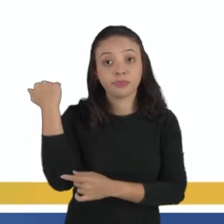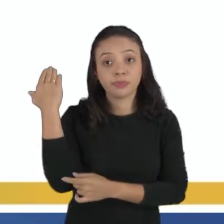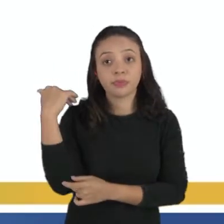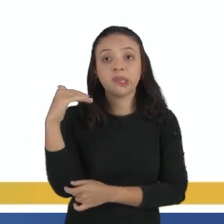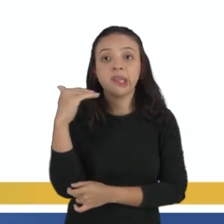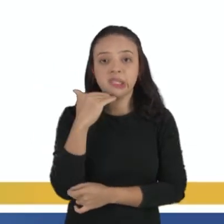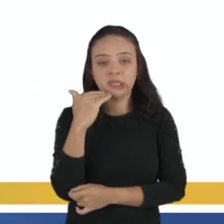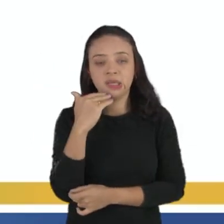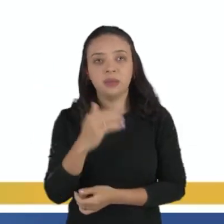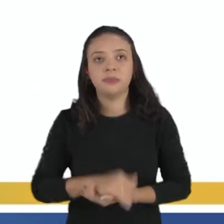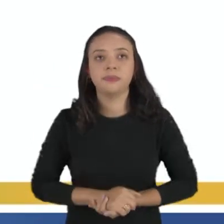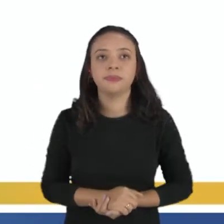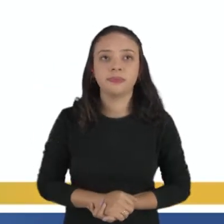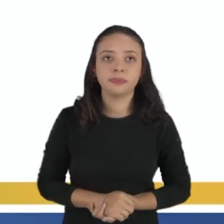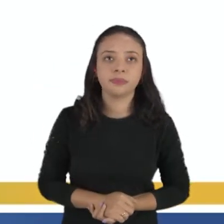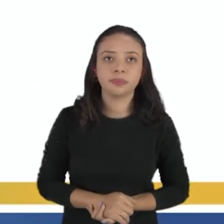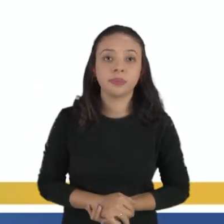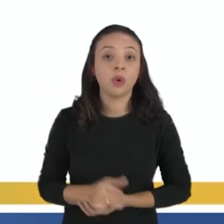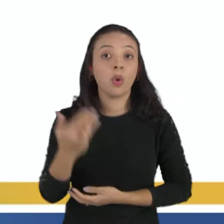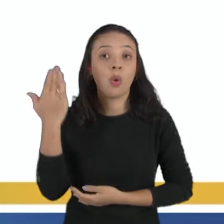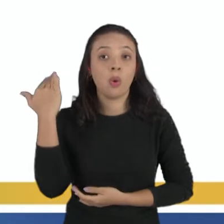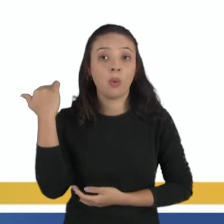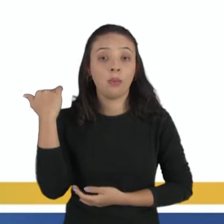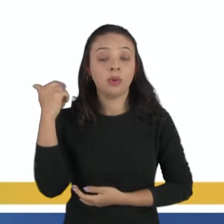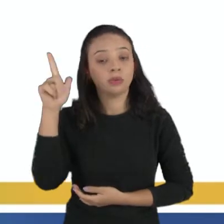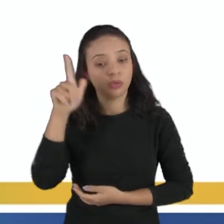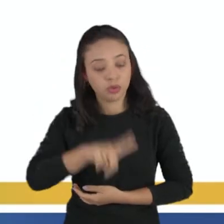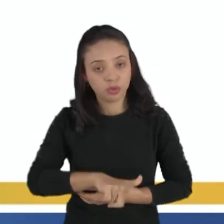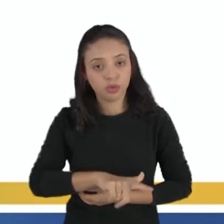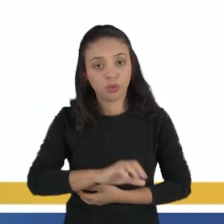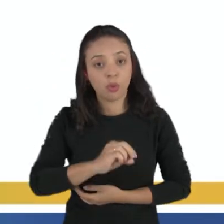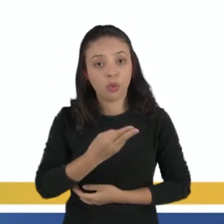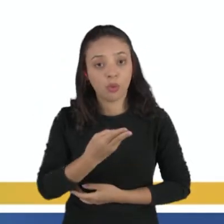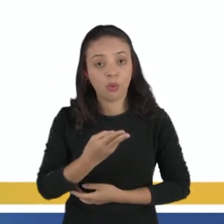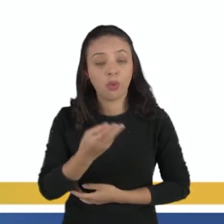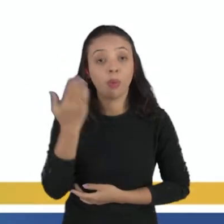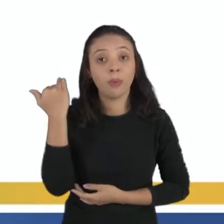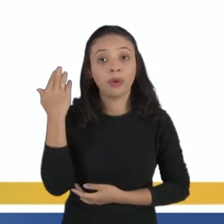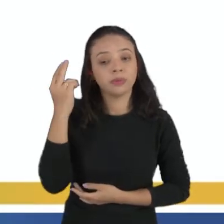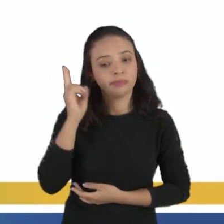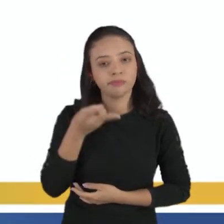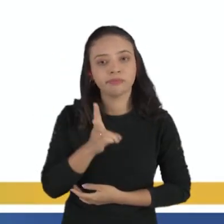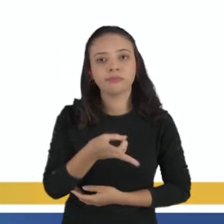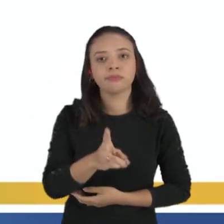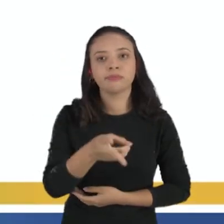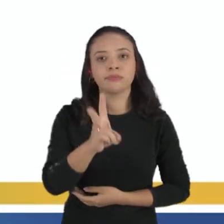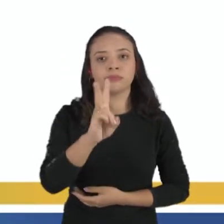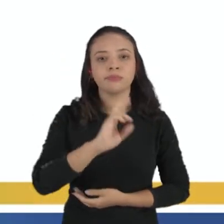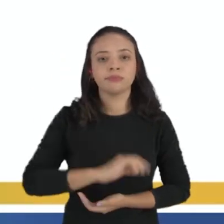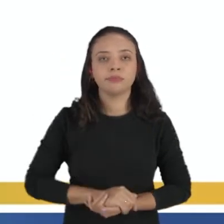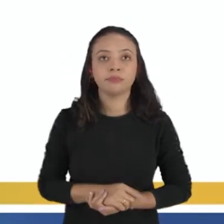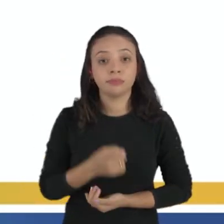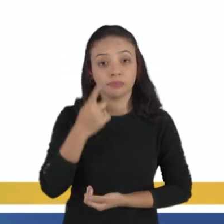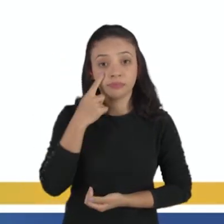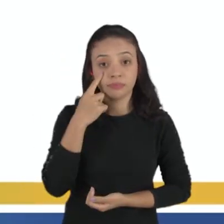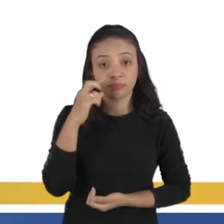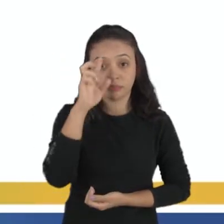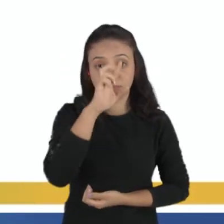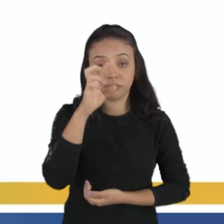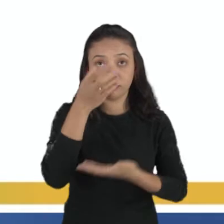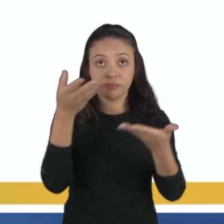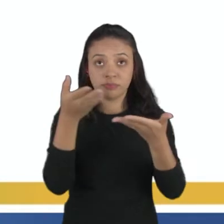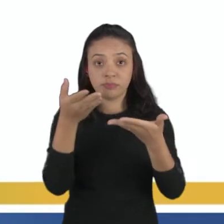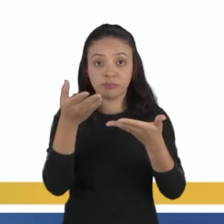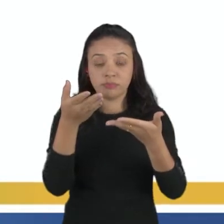pretérito imperfeito. Um passado que se repetiu ou um passado que se prolongou. Agora observem